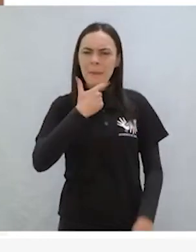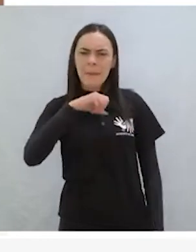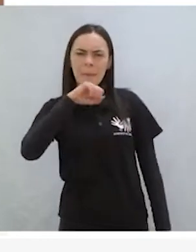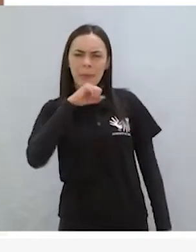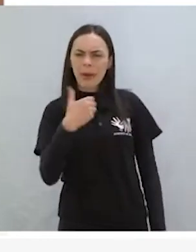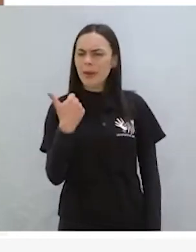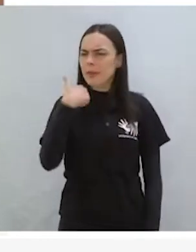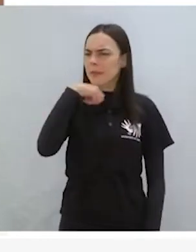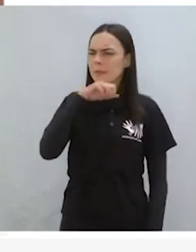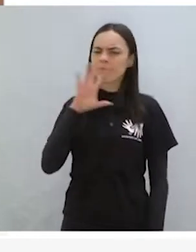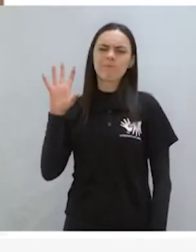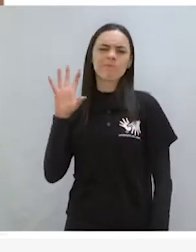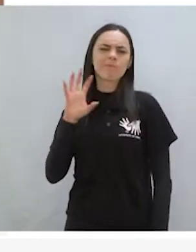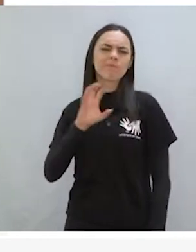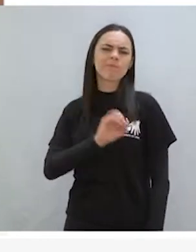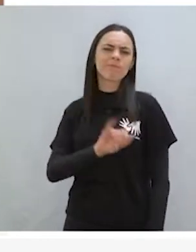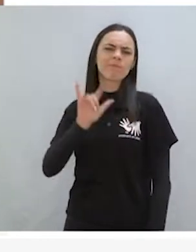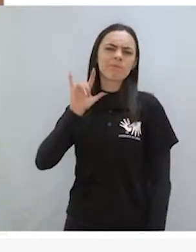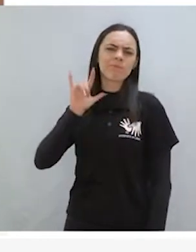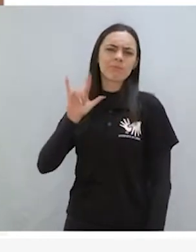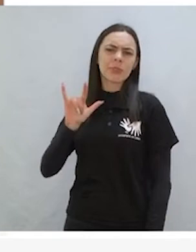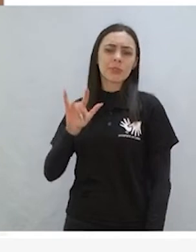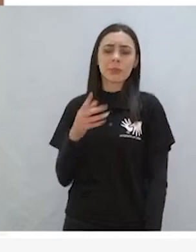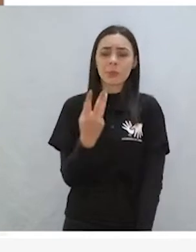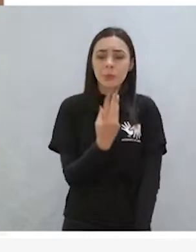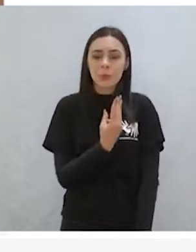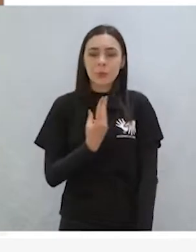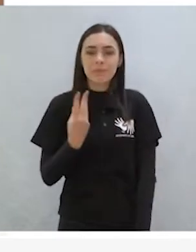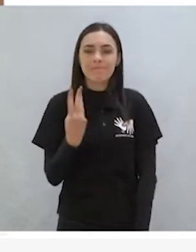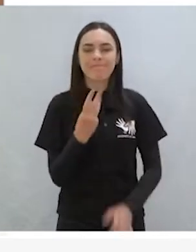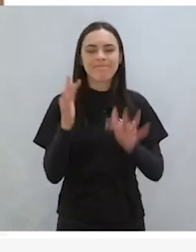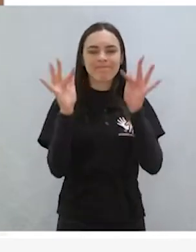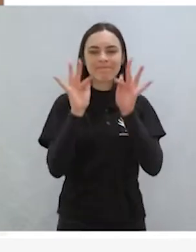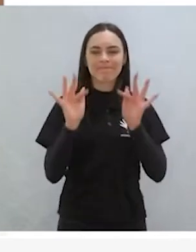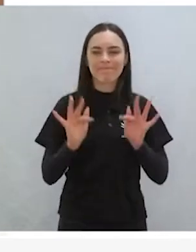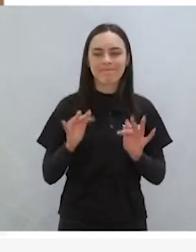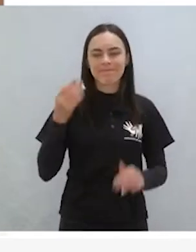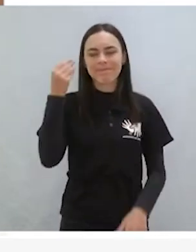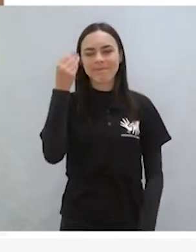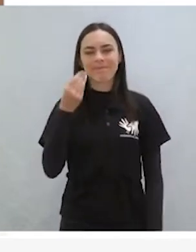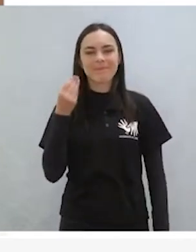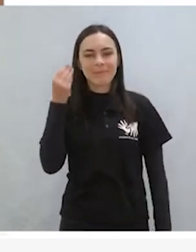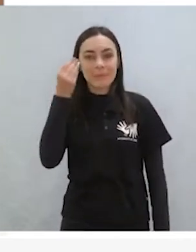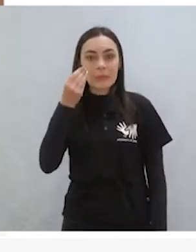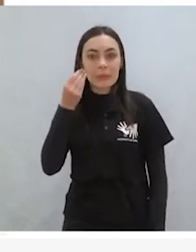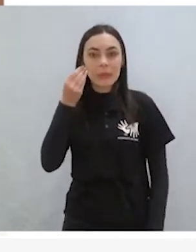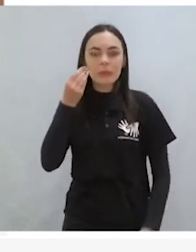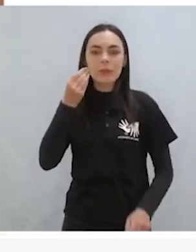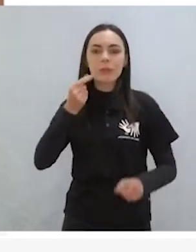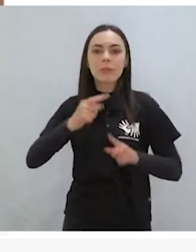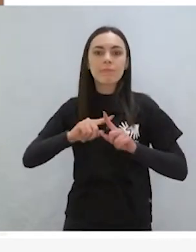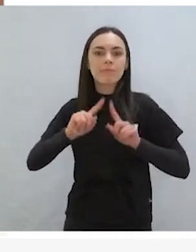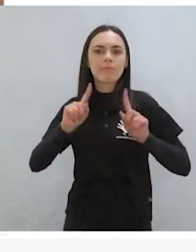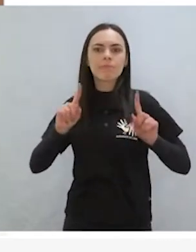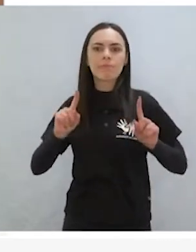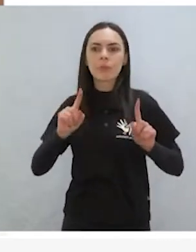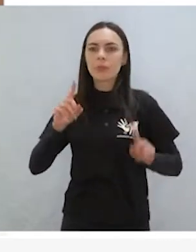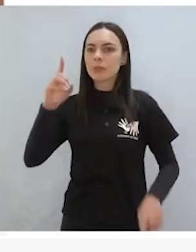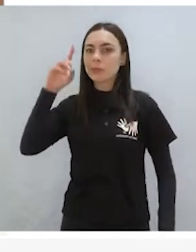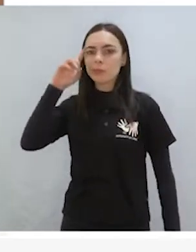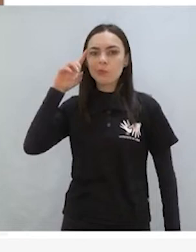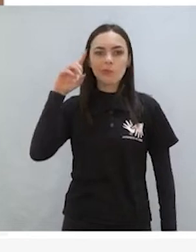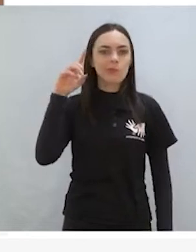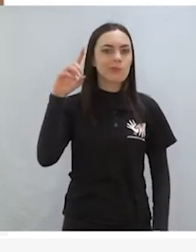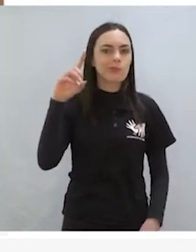por seu pai e por sua mãe, e os três viviam muito felizes. Porém,